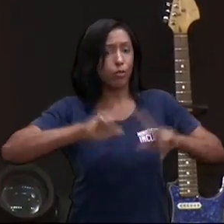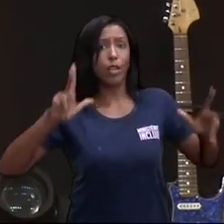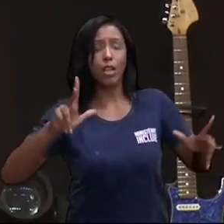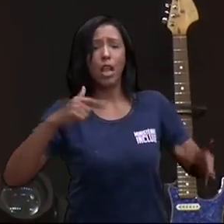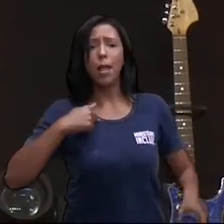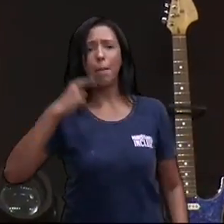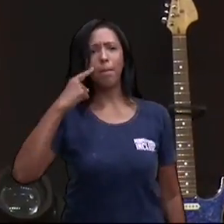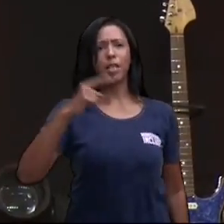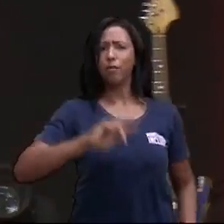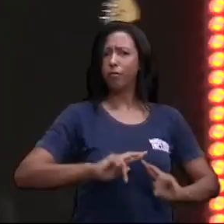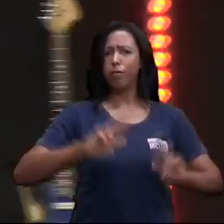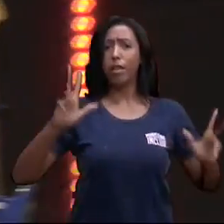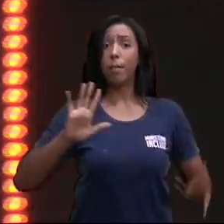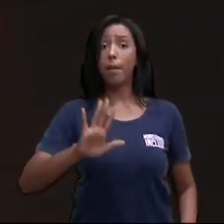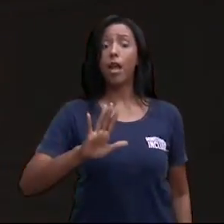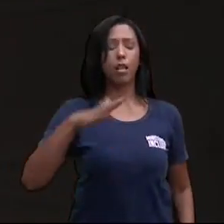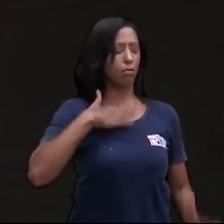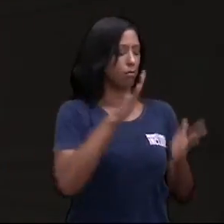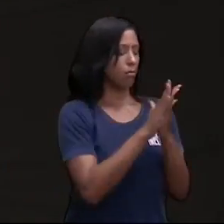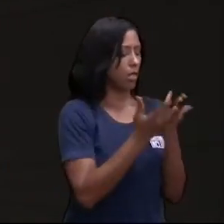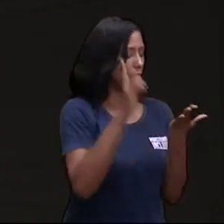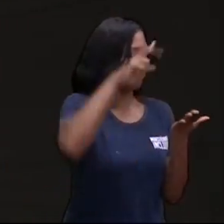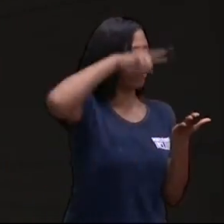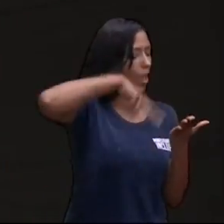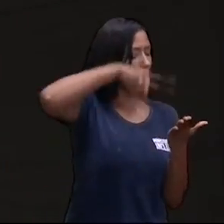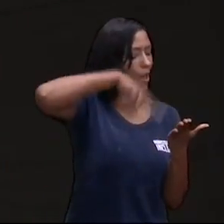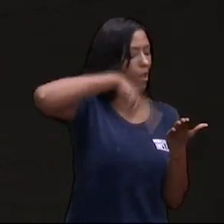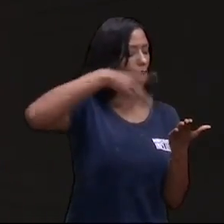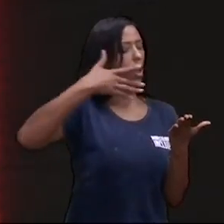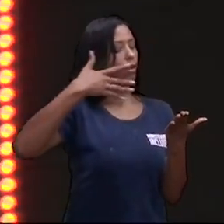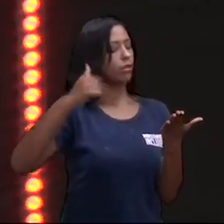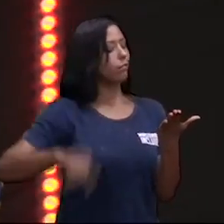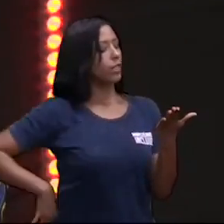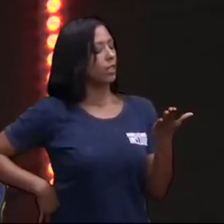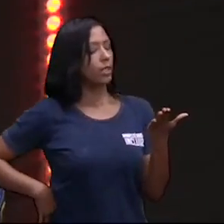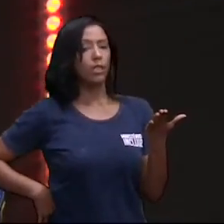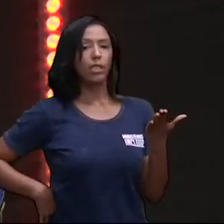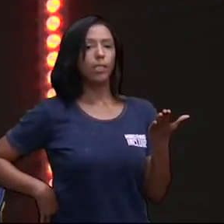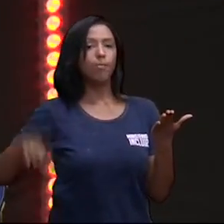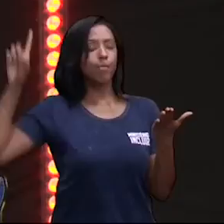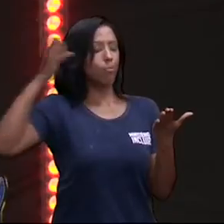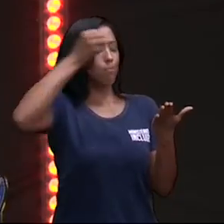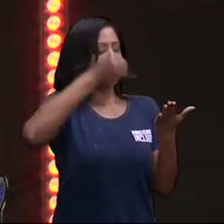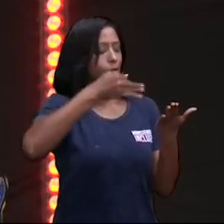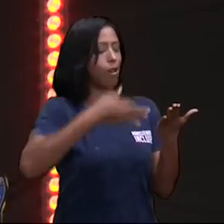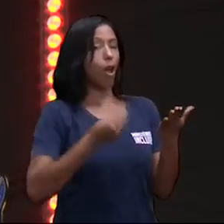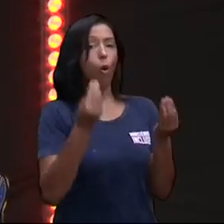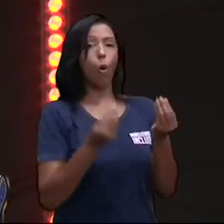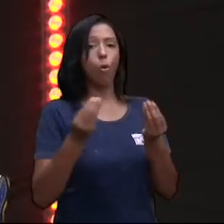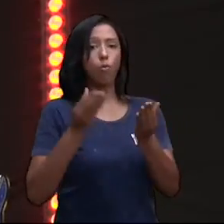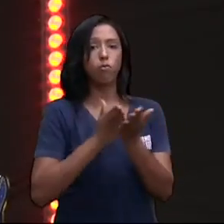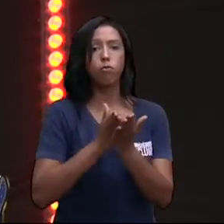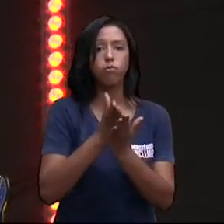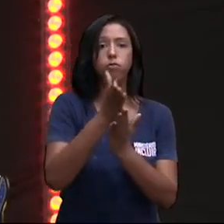meu PC pessoa diferente mas lendo a bíblia é um discernimento veio uma